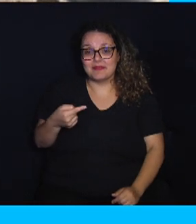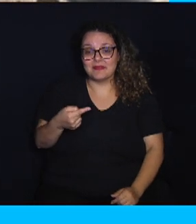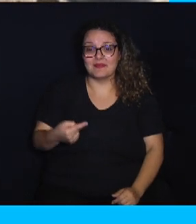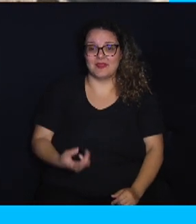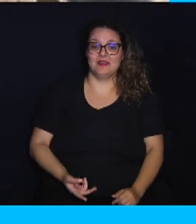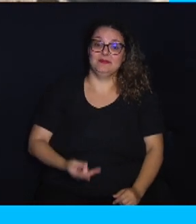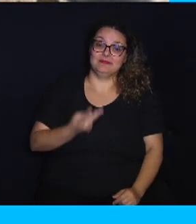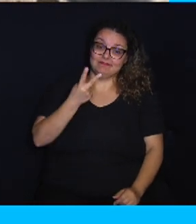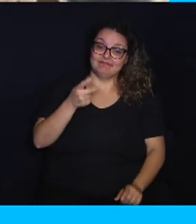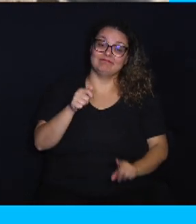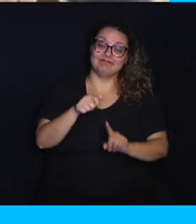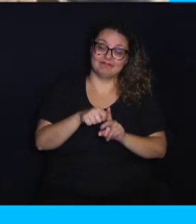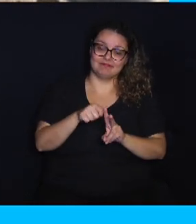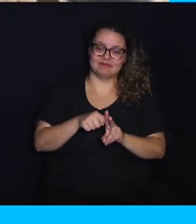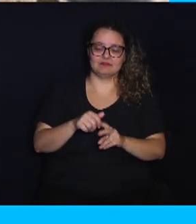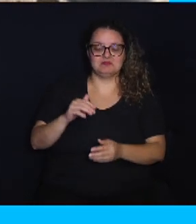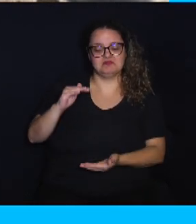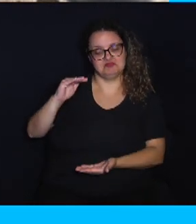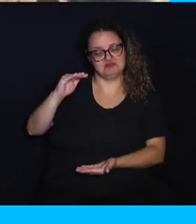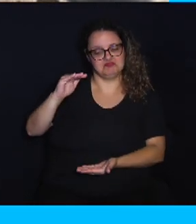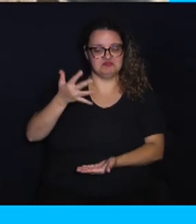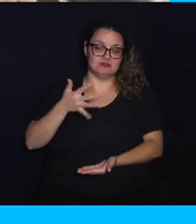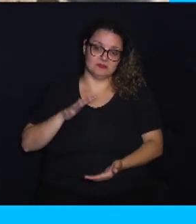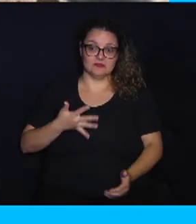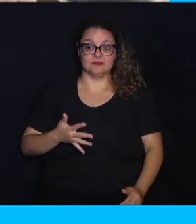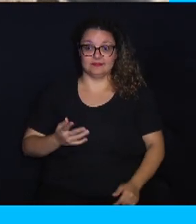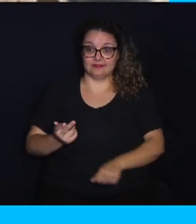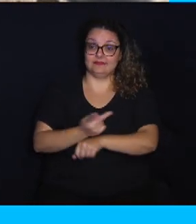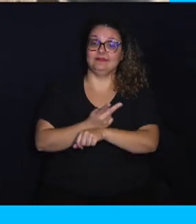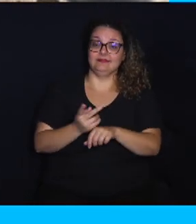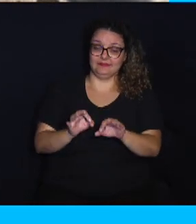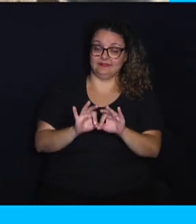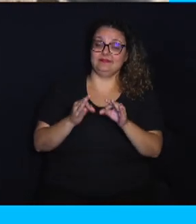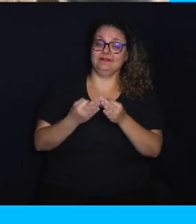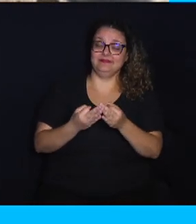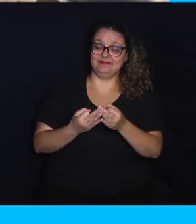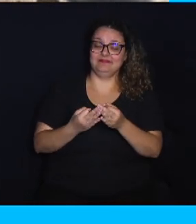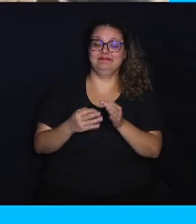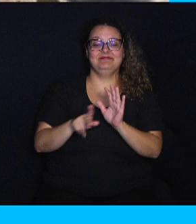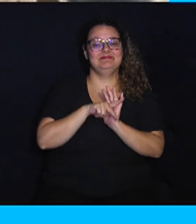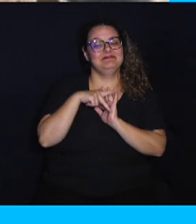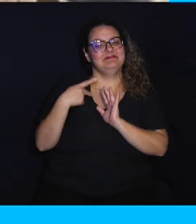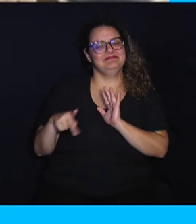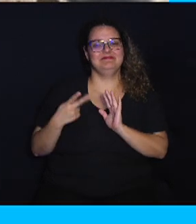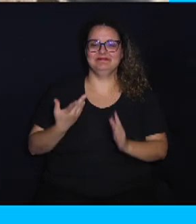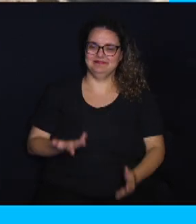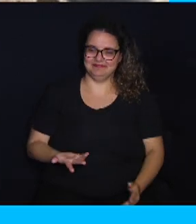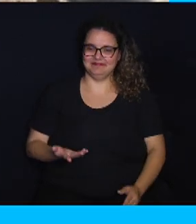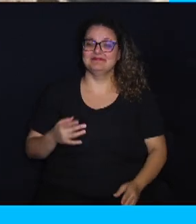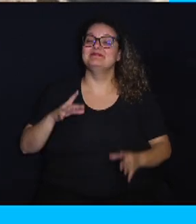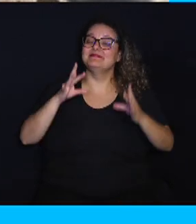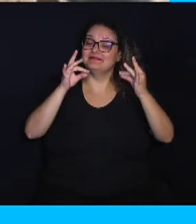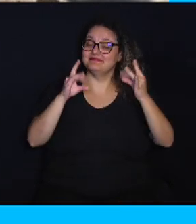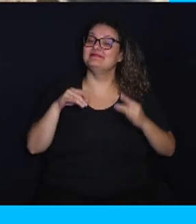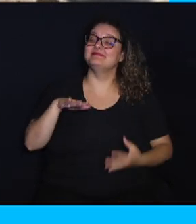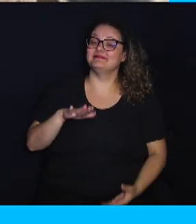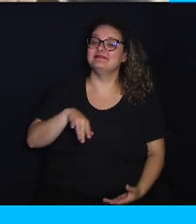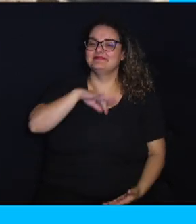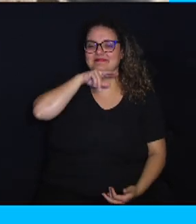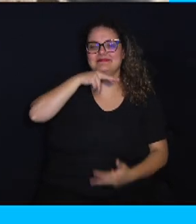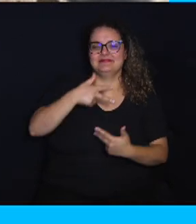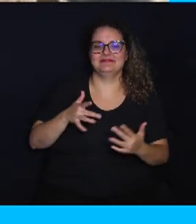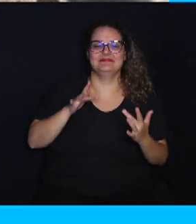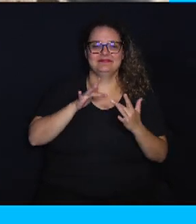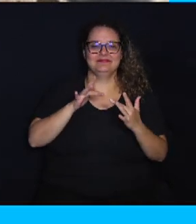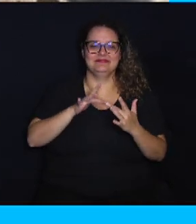Deve atingir o porte médio e também procura uma família para chamar de sua. Para mais detalhes sobre o bichinho, é só